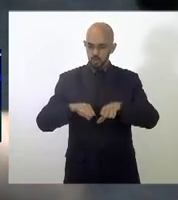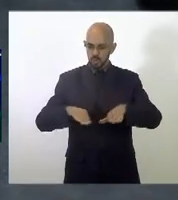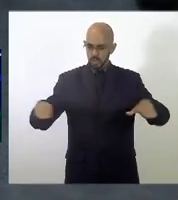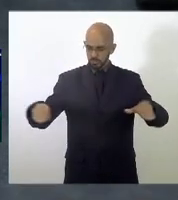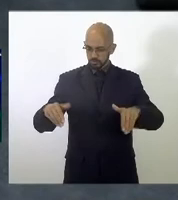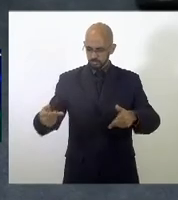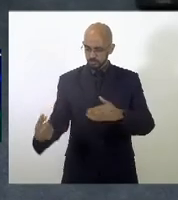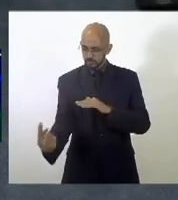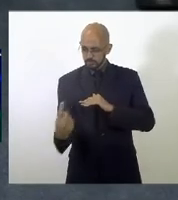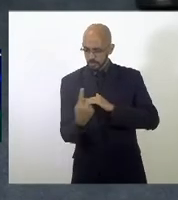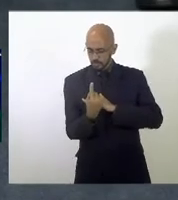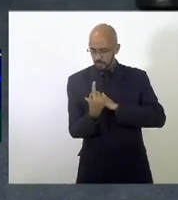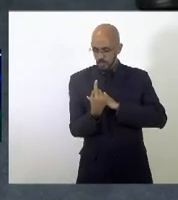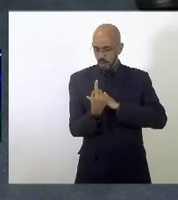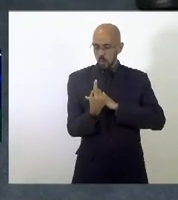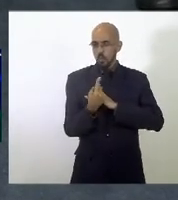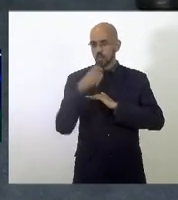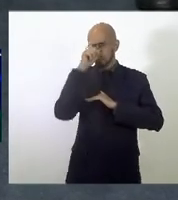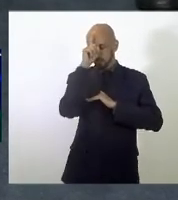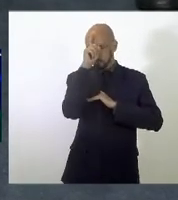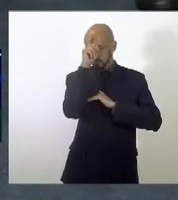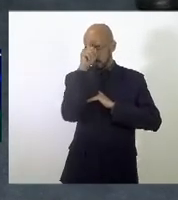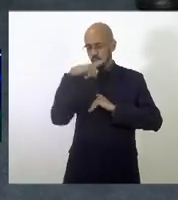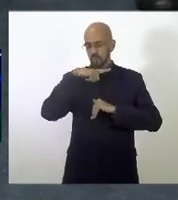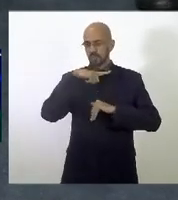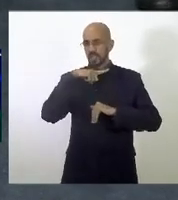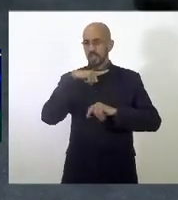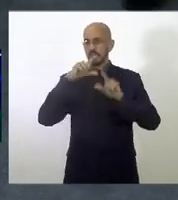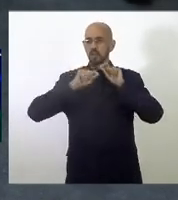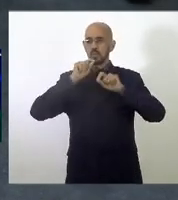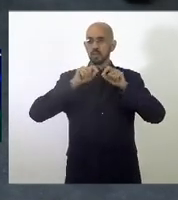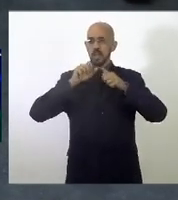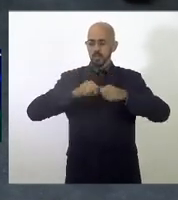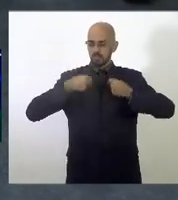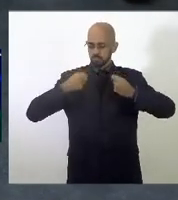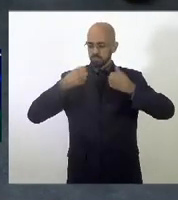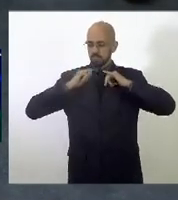hospital público ou privado, tenha uma placa